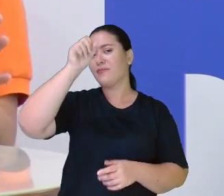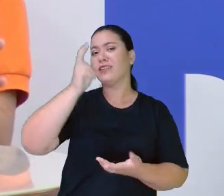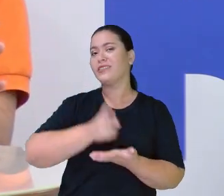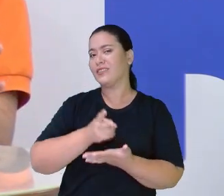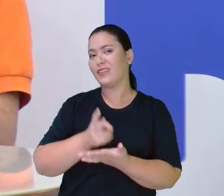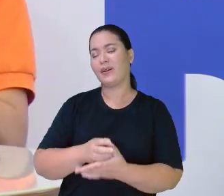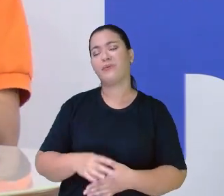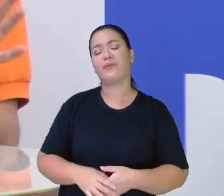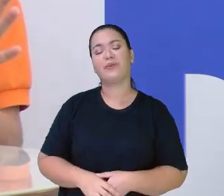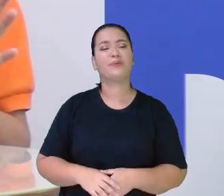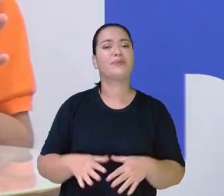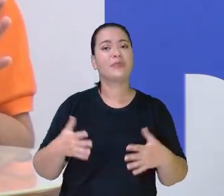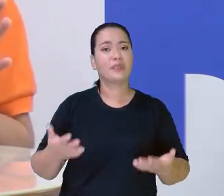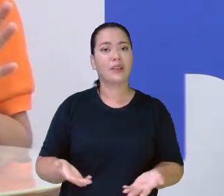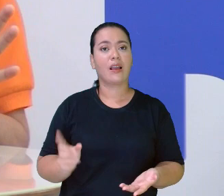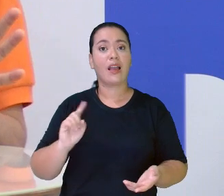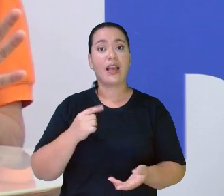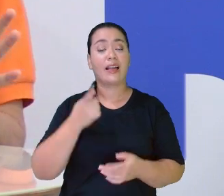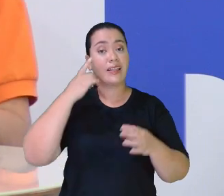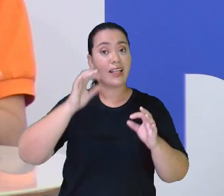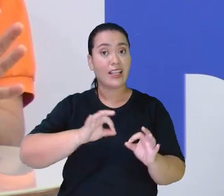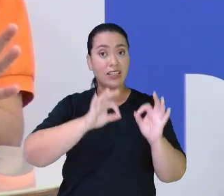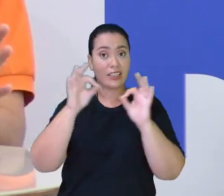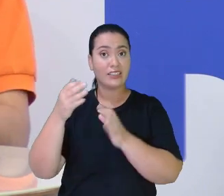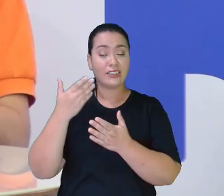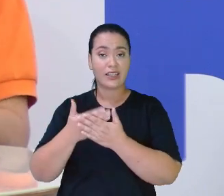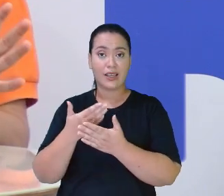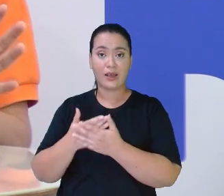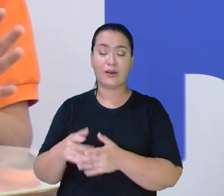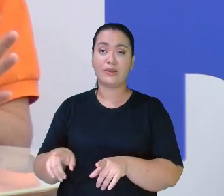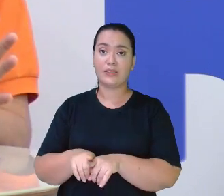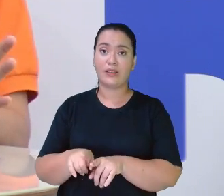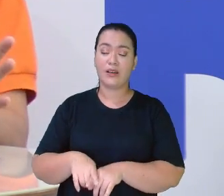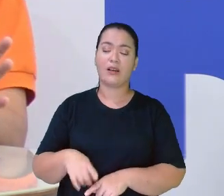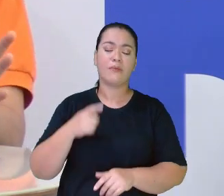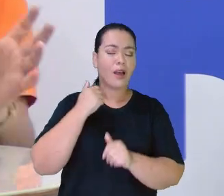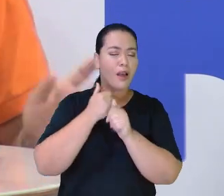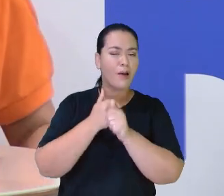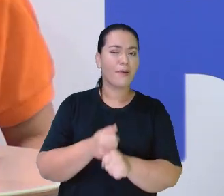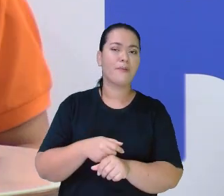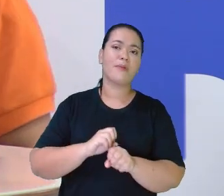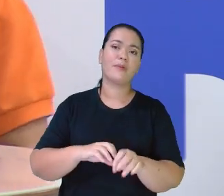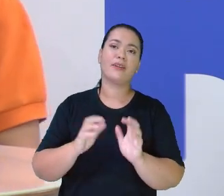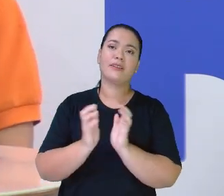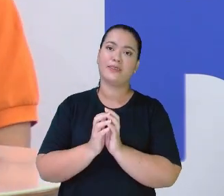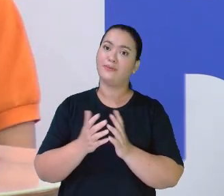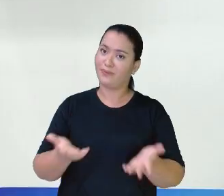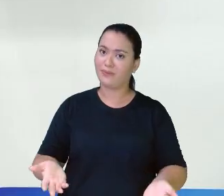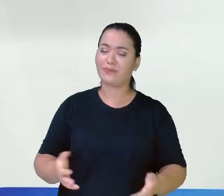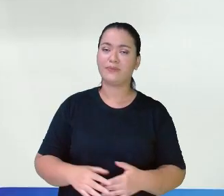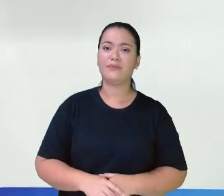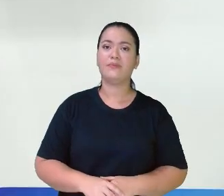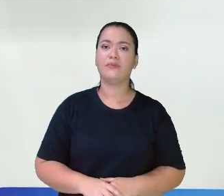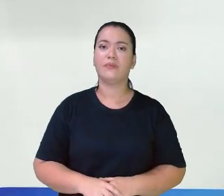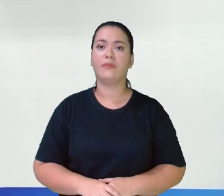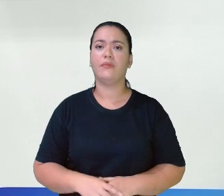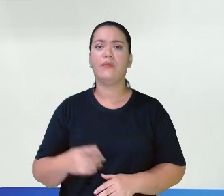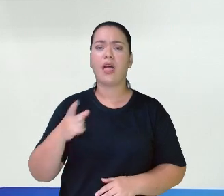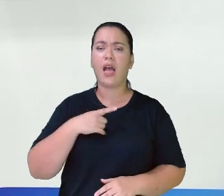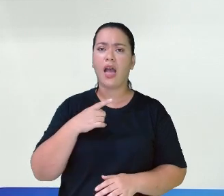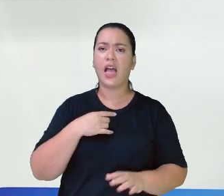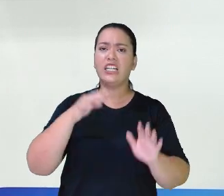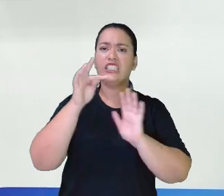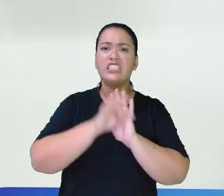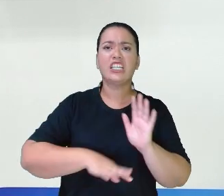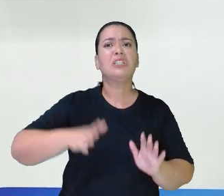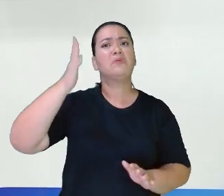isso que a gente está aqui, por isso que a gente assiste às aulas e acompanha o Educa Recife, não é isso? Vejam só, um texto